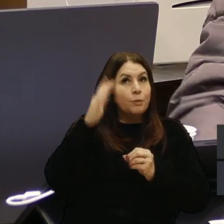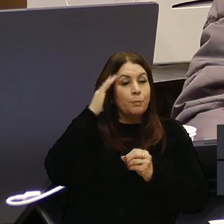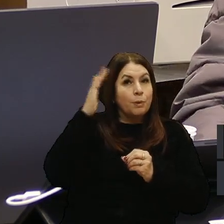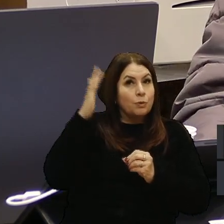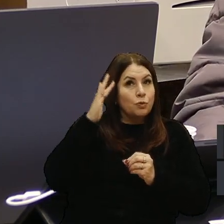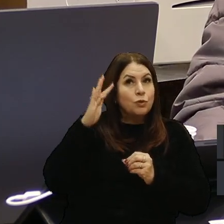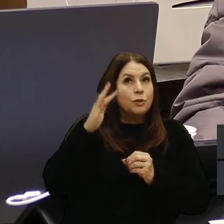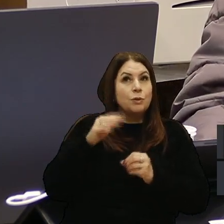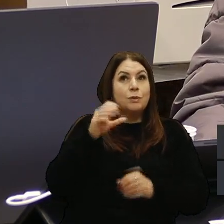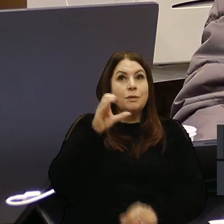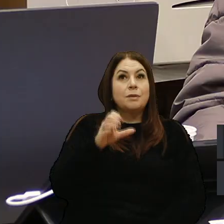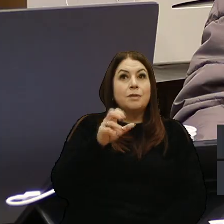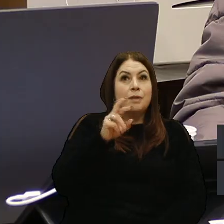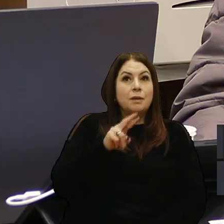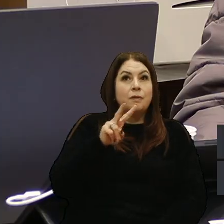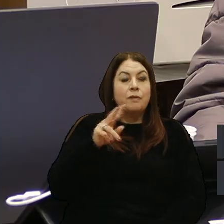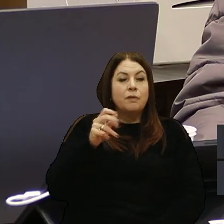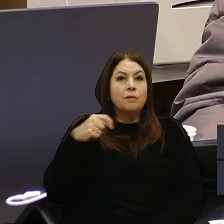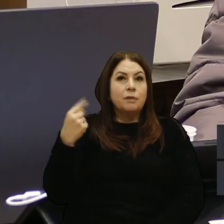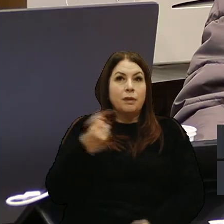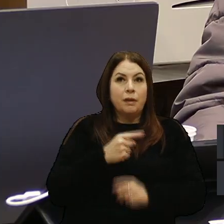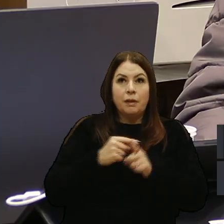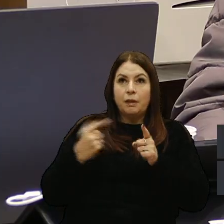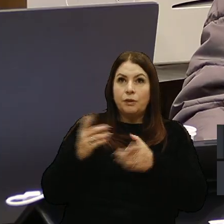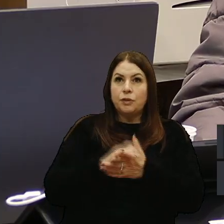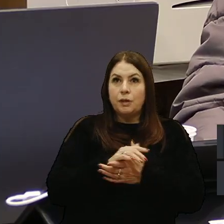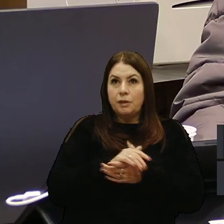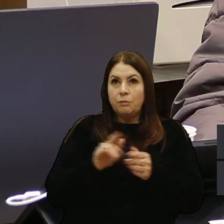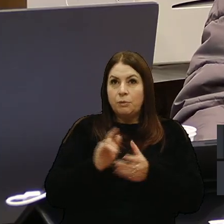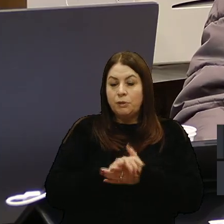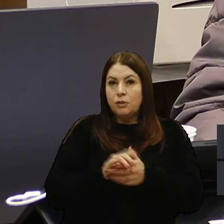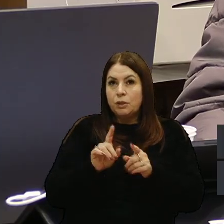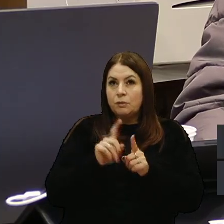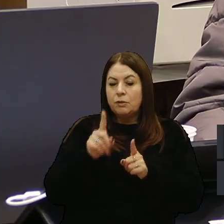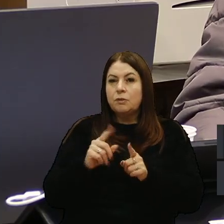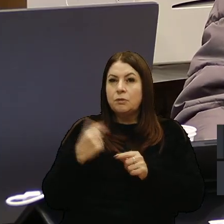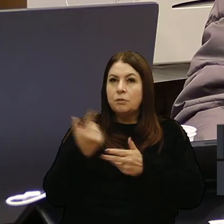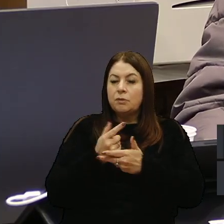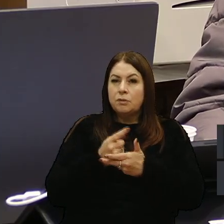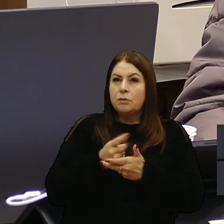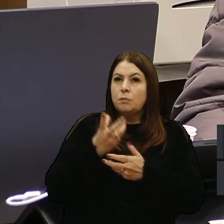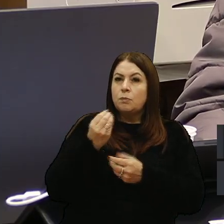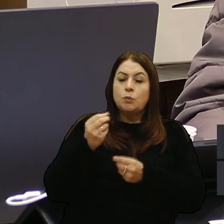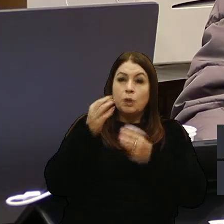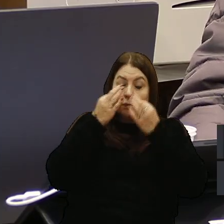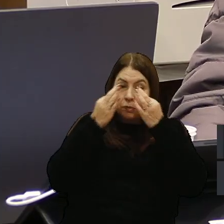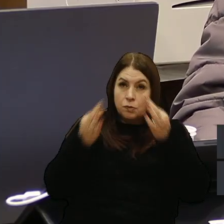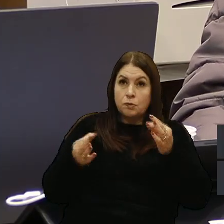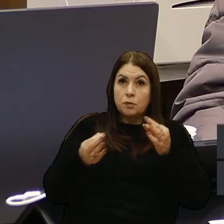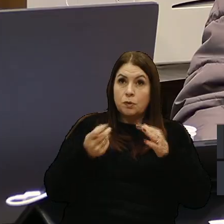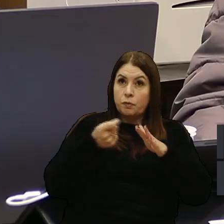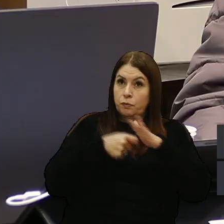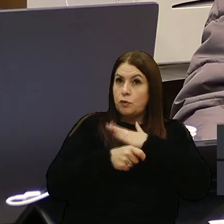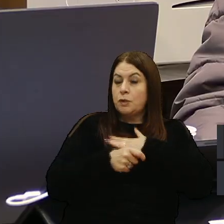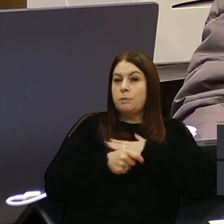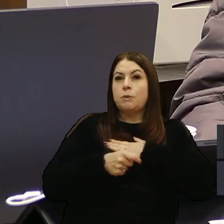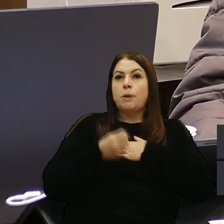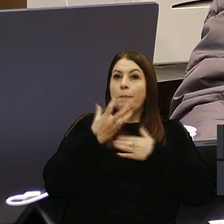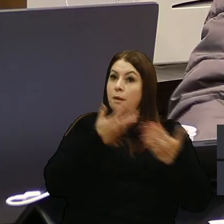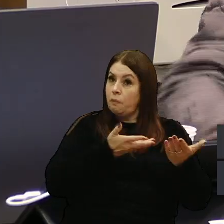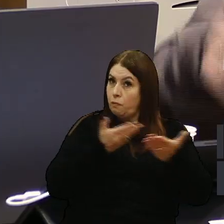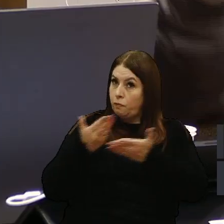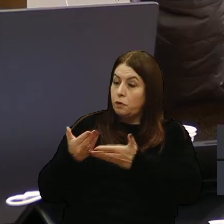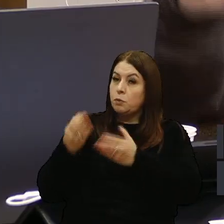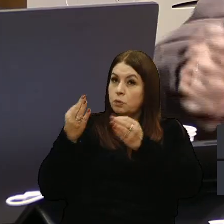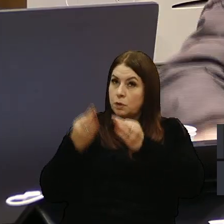se aquele CRVA está aberto, o que não ia acontecer aquele dia? Então é uma situação que a gente precisa ter muita atenção. Esse investimento, obviamente, é muito bem-vindo e